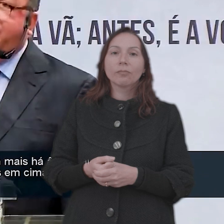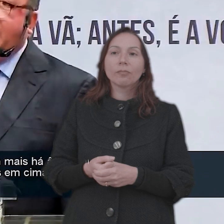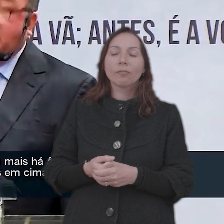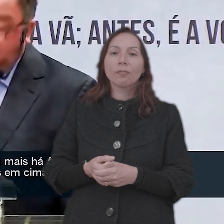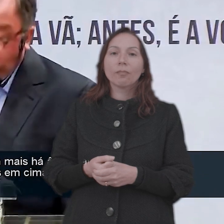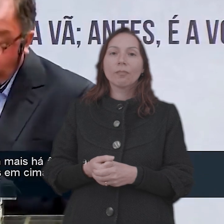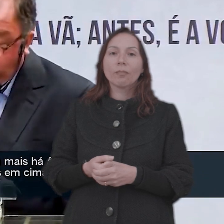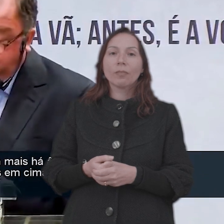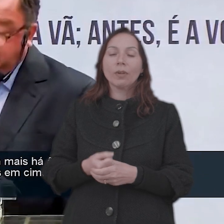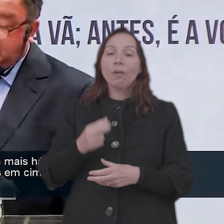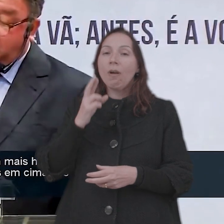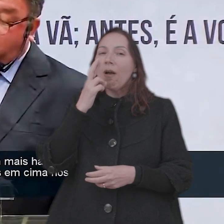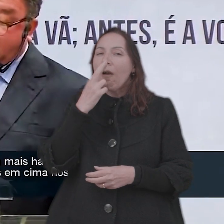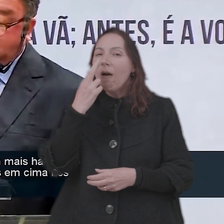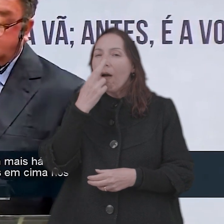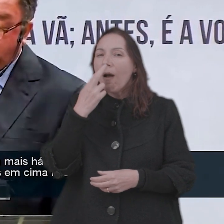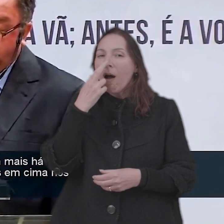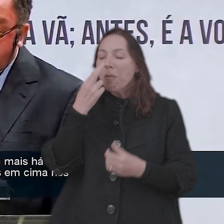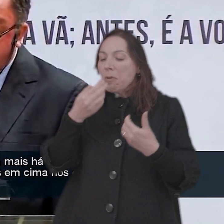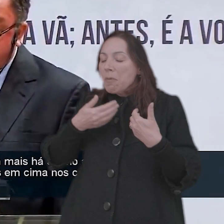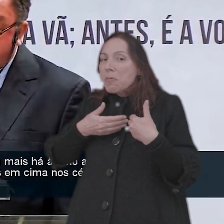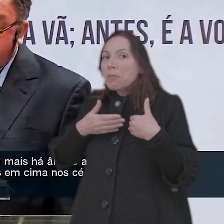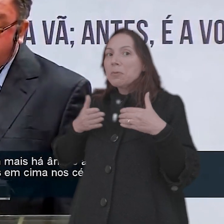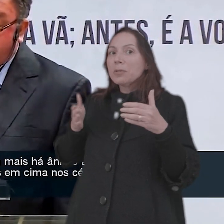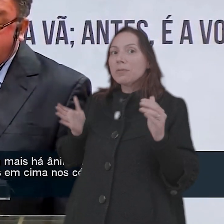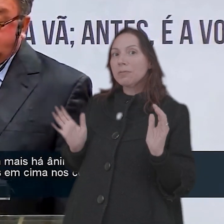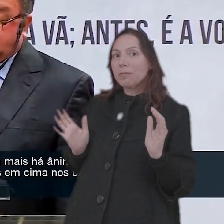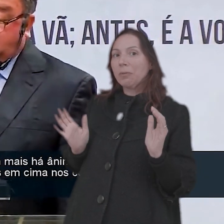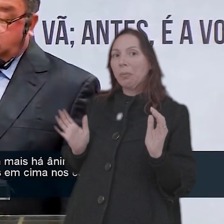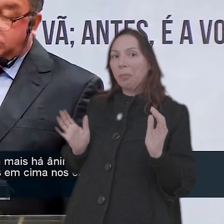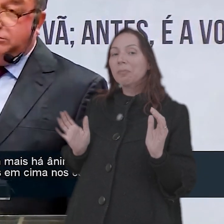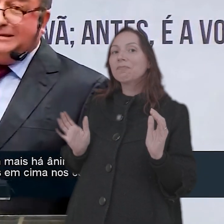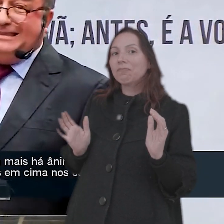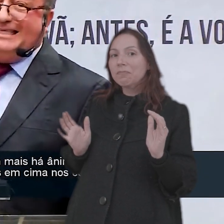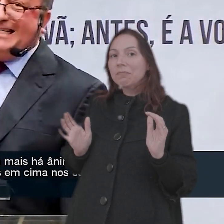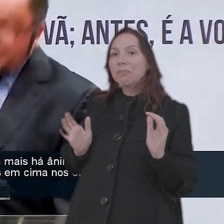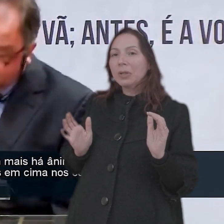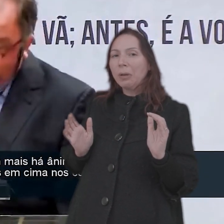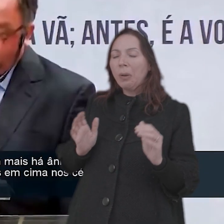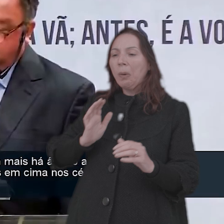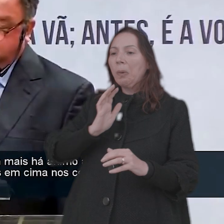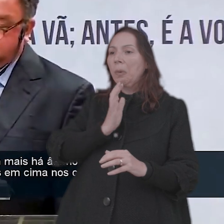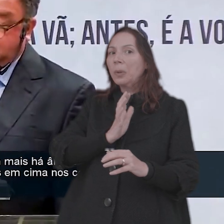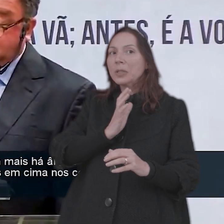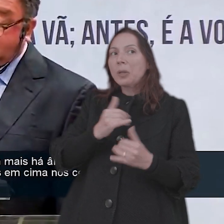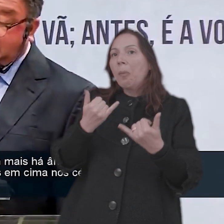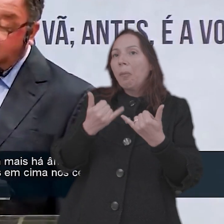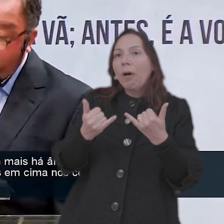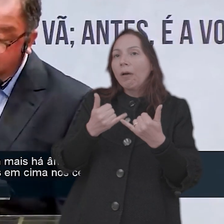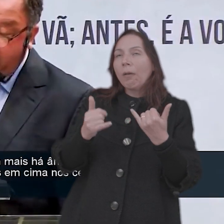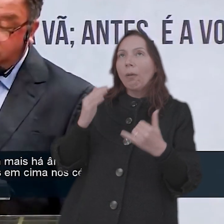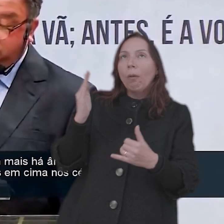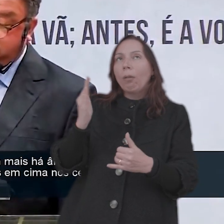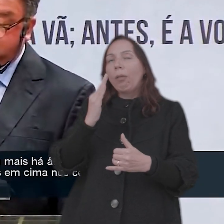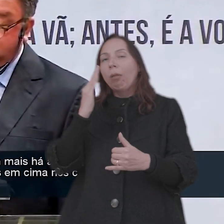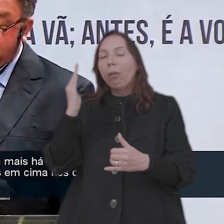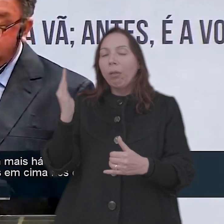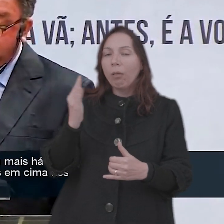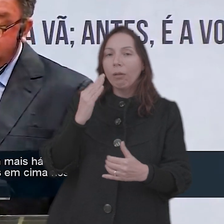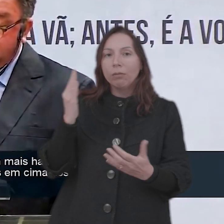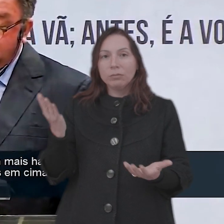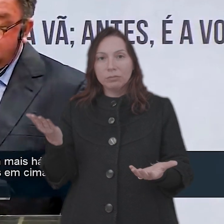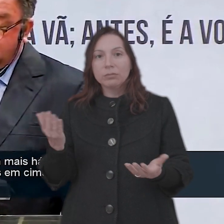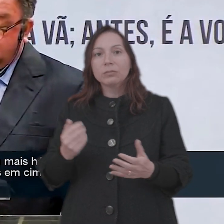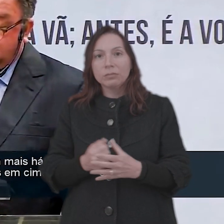Ela está revelando o que está no coração. O coração desmaiou, está desacordado.